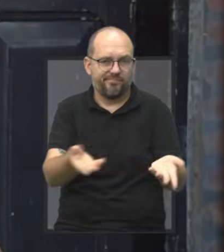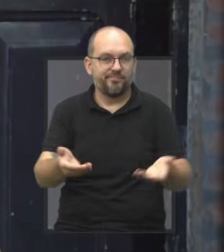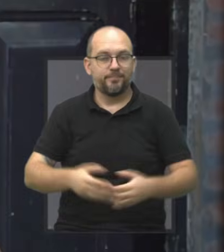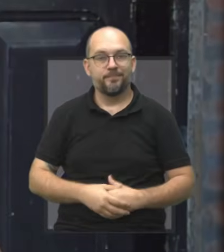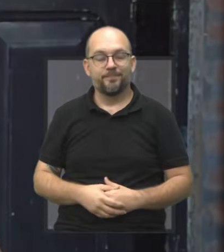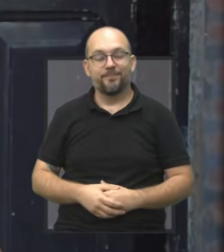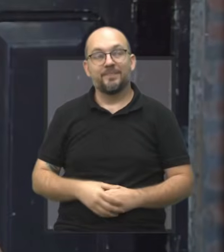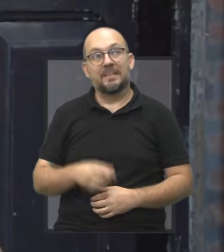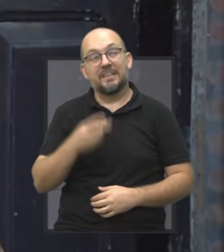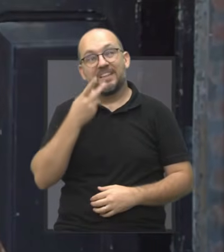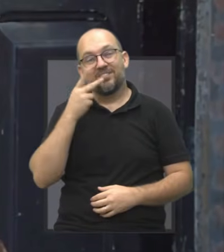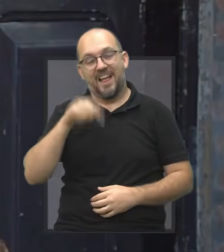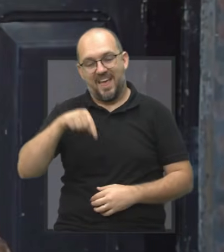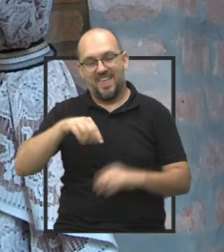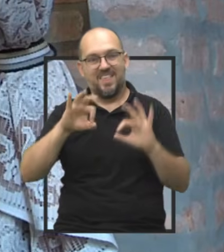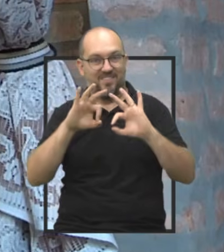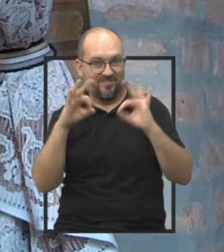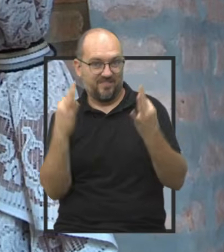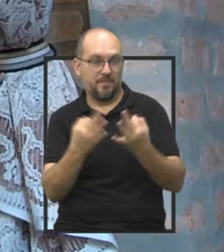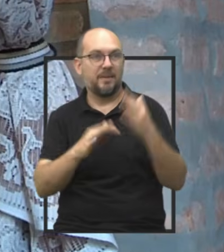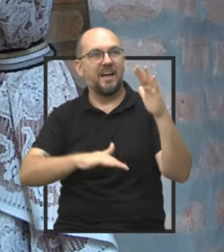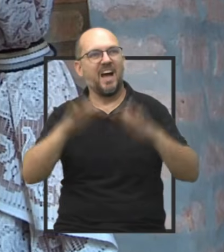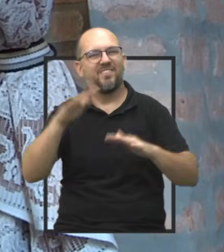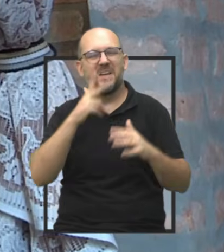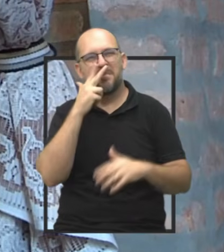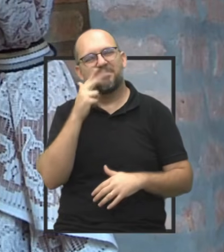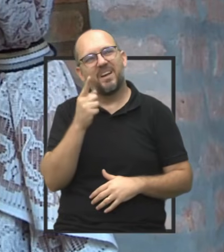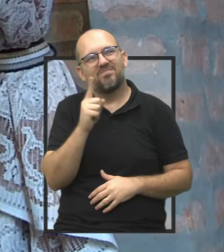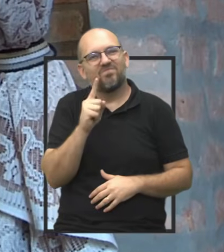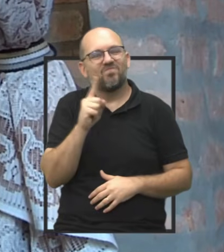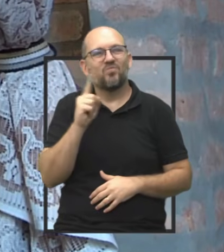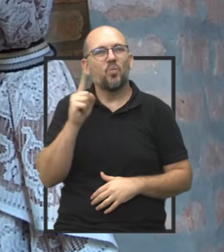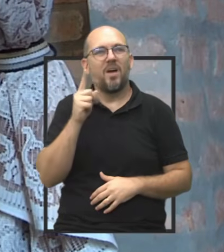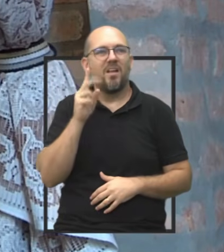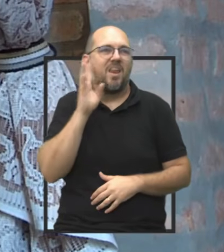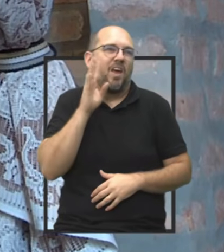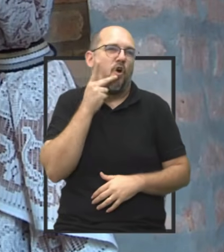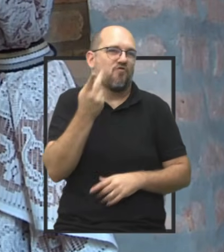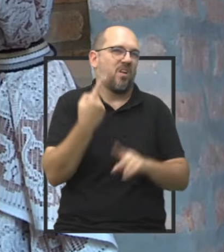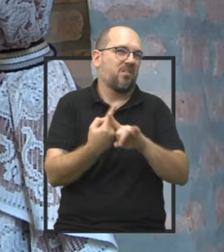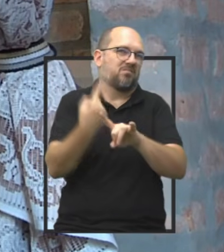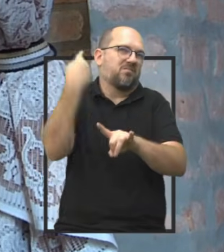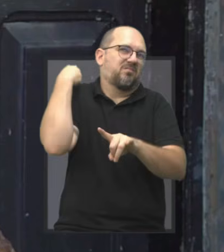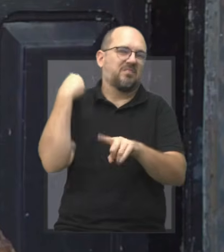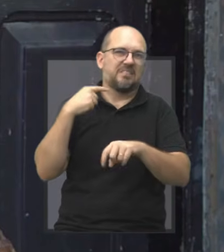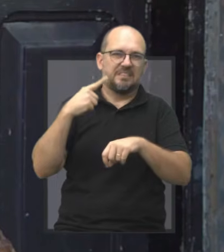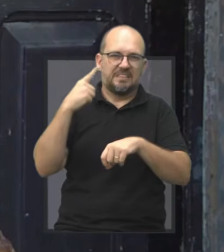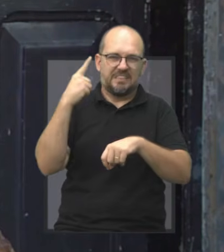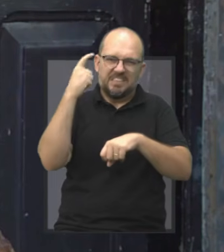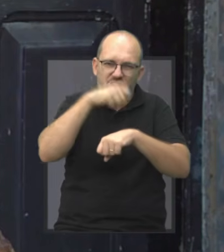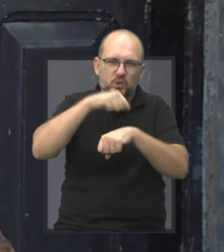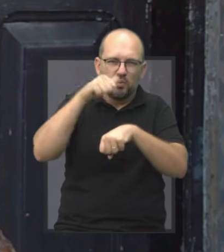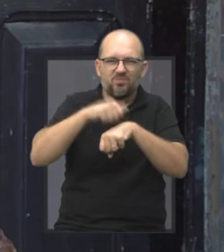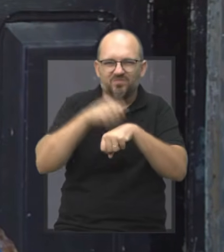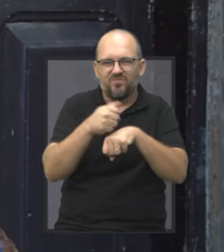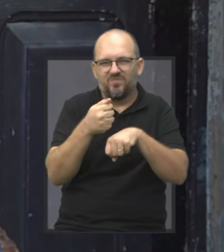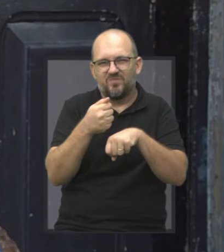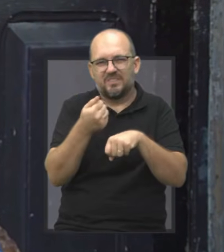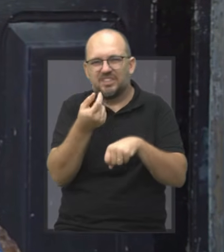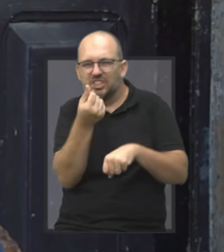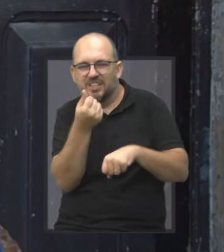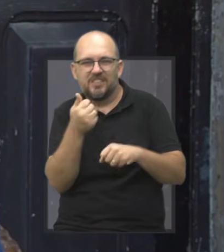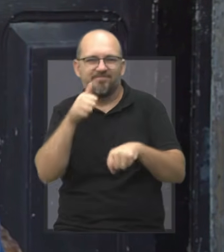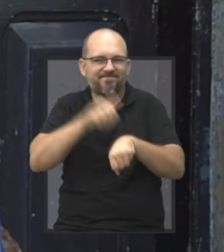avó. Falando na família, às vezes não soa bem por causa da dificuldade, não soa bem por causa